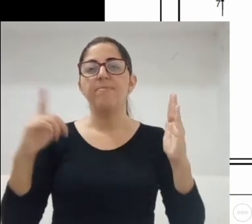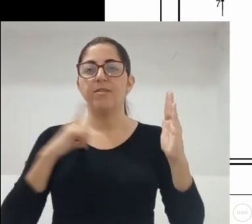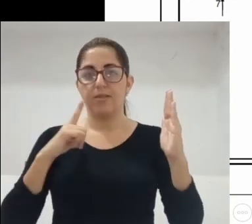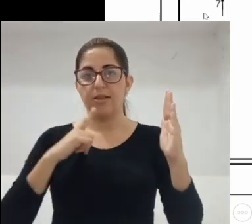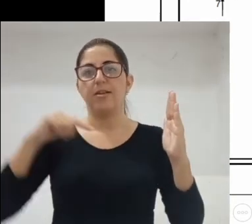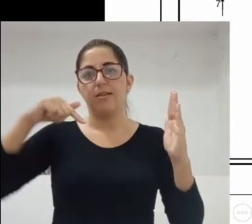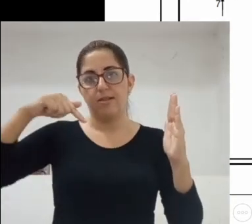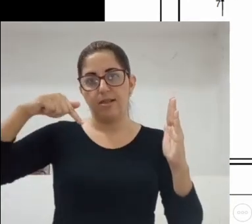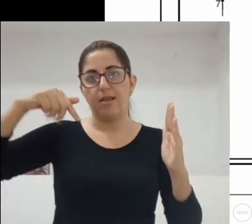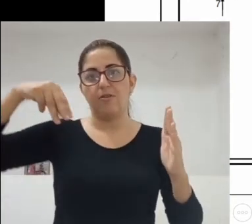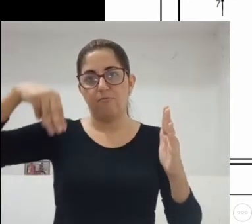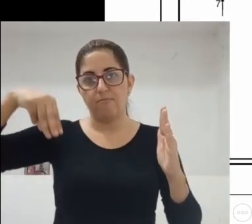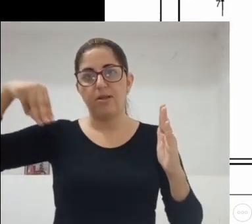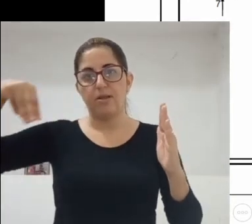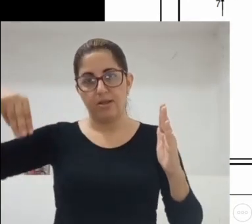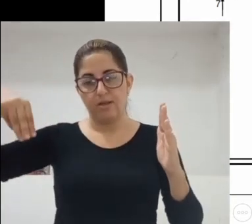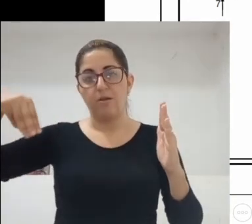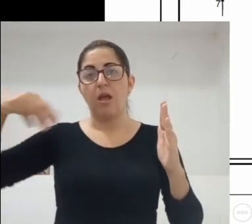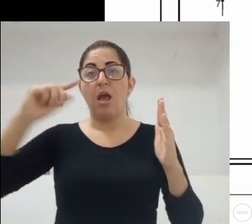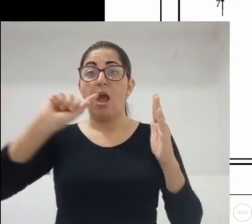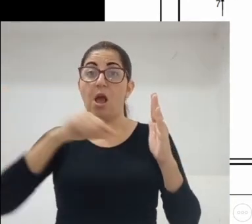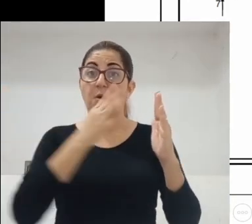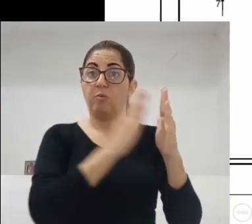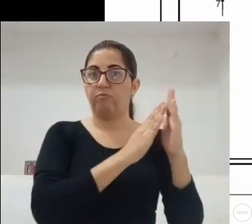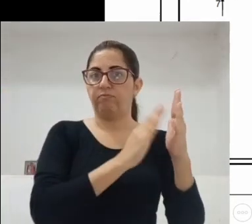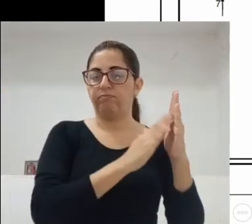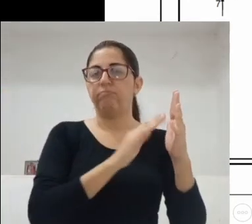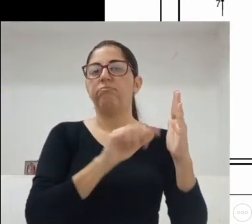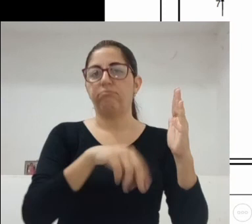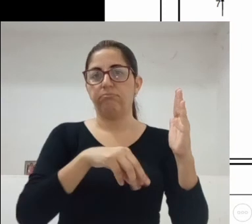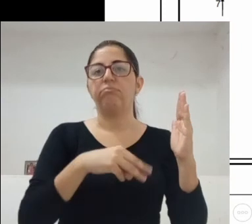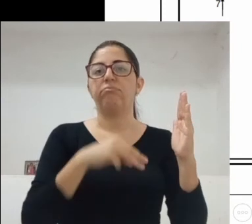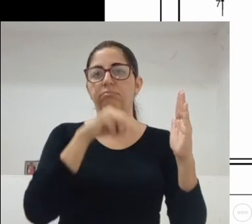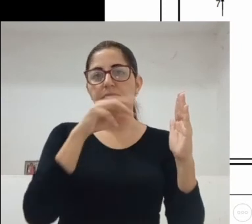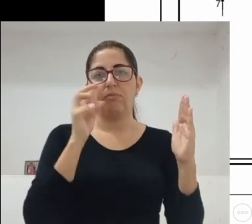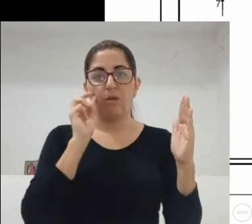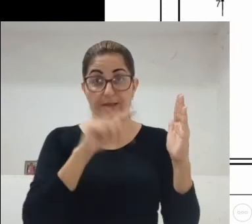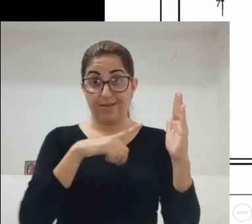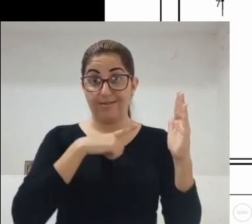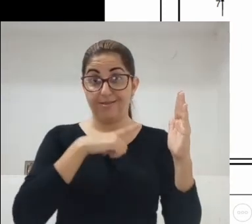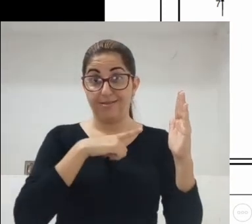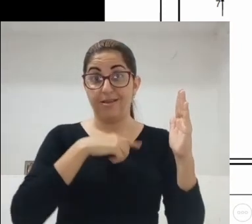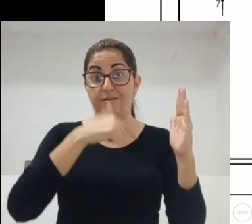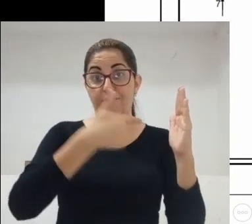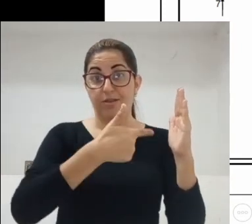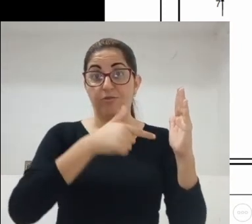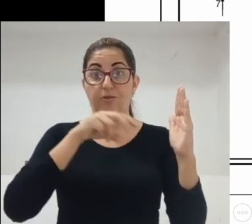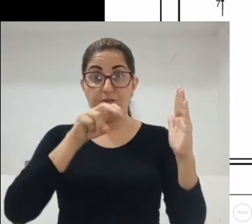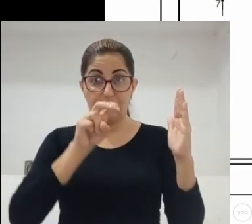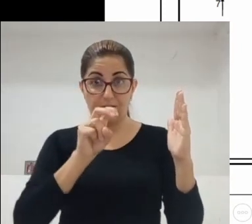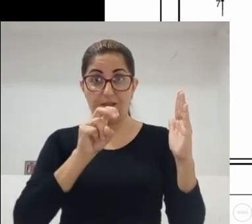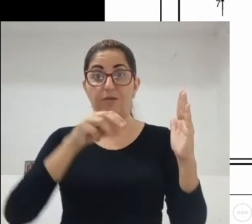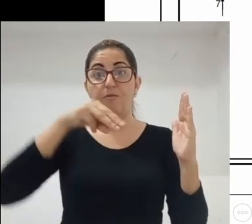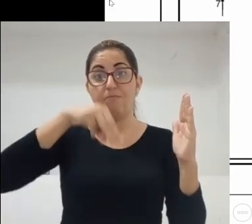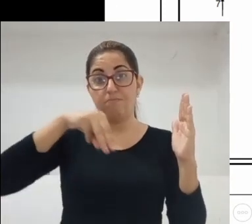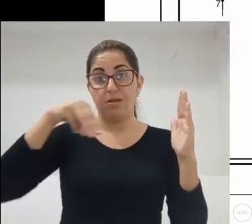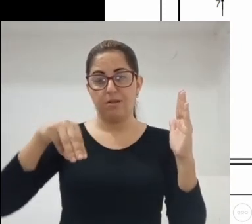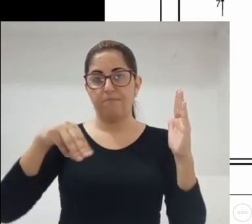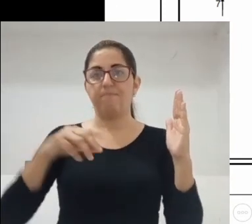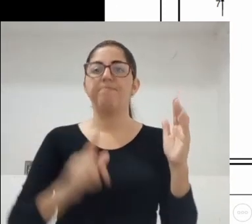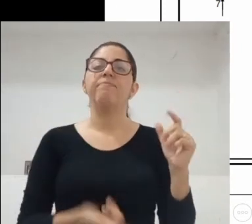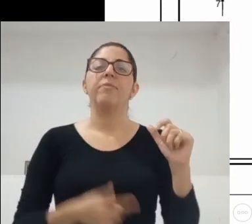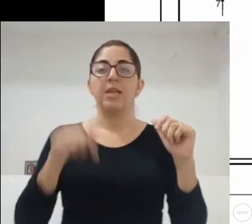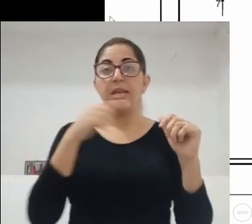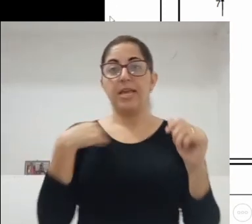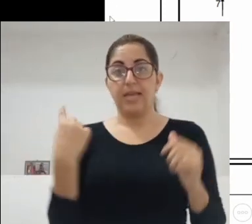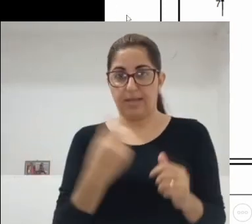superior, a margem inferior e a margem direita vão ter 7 milímetros e a margem esquerda aqui,